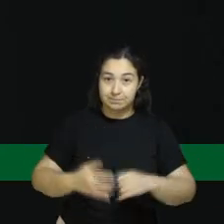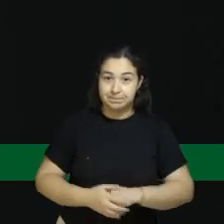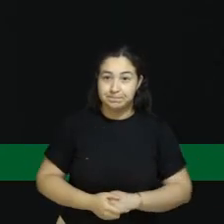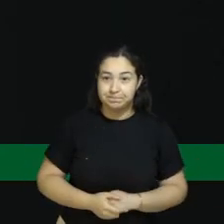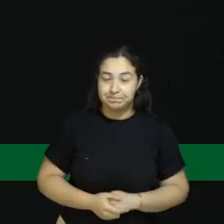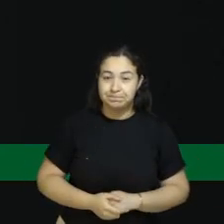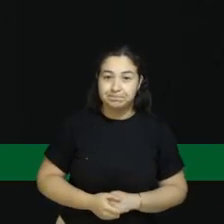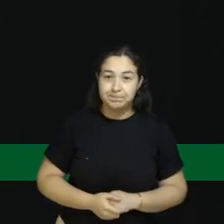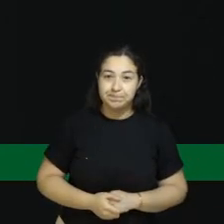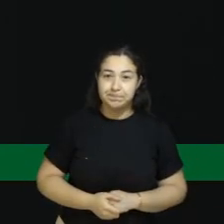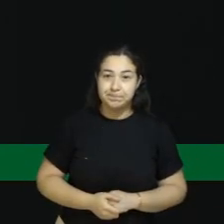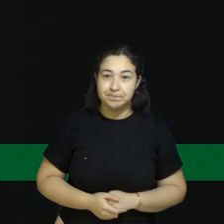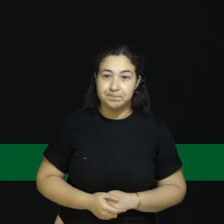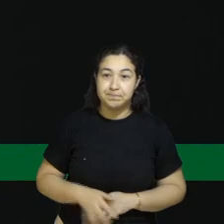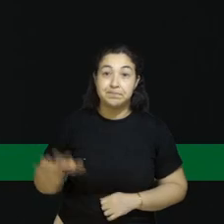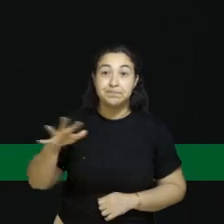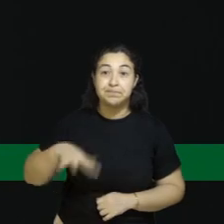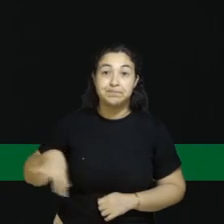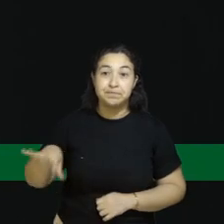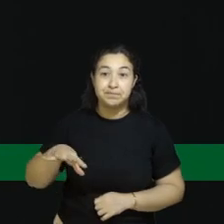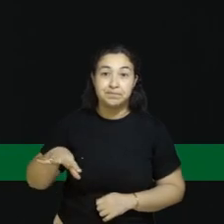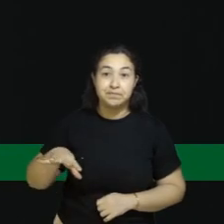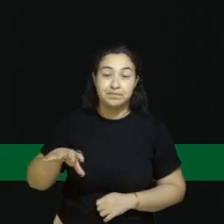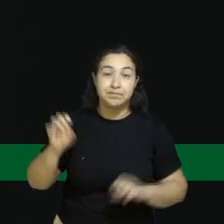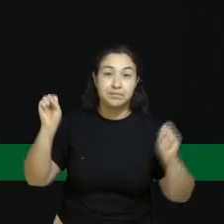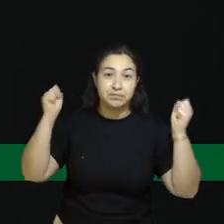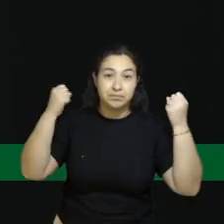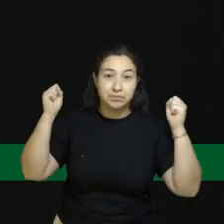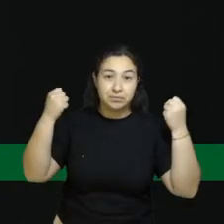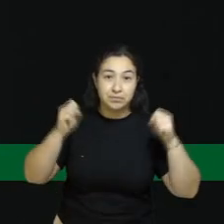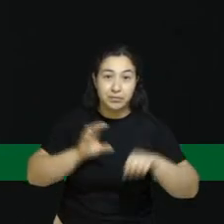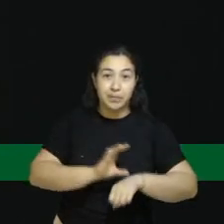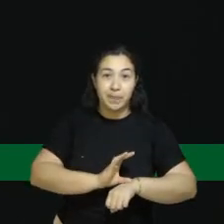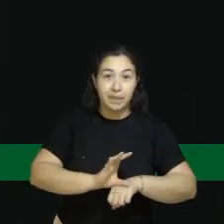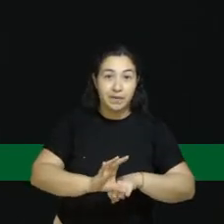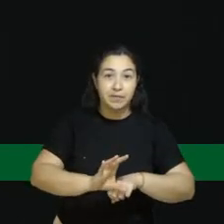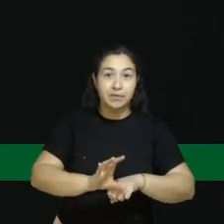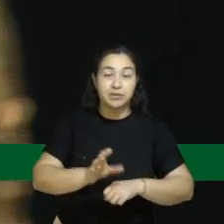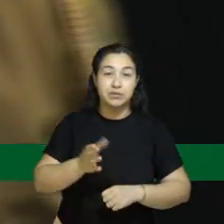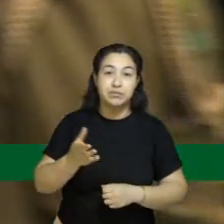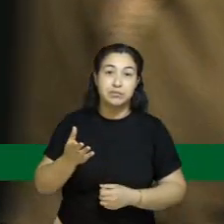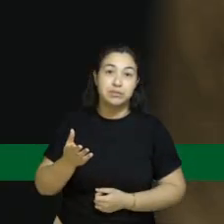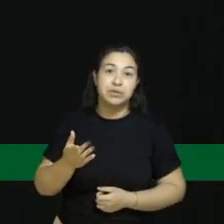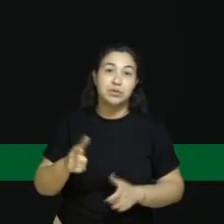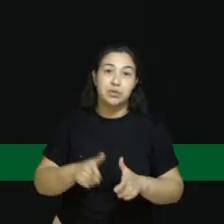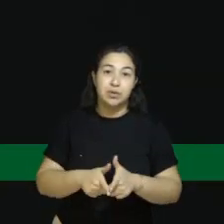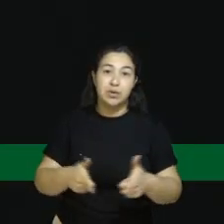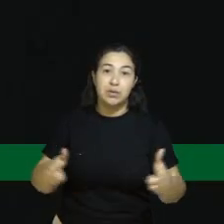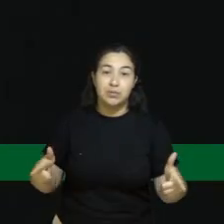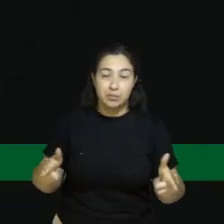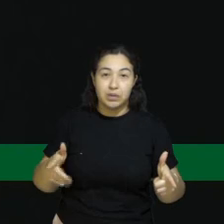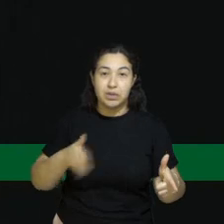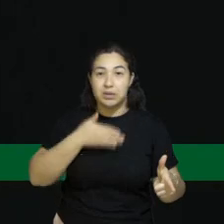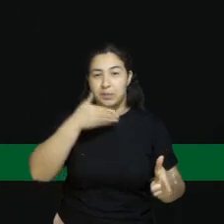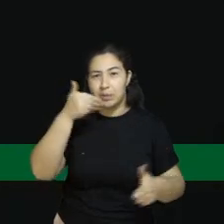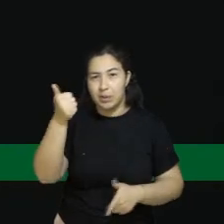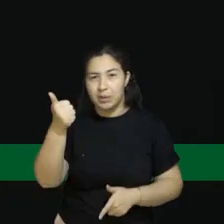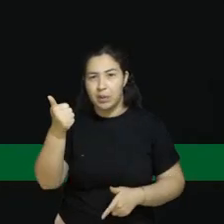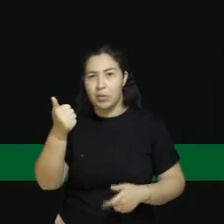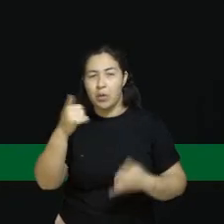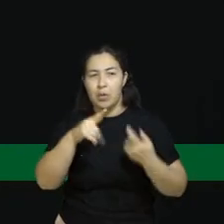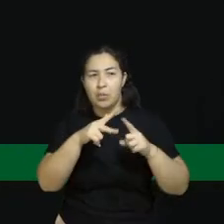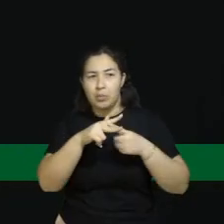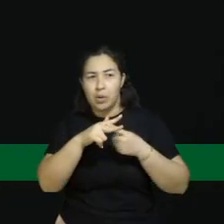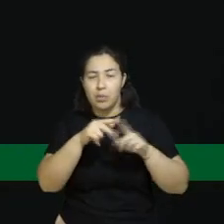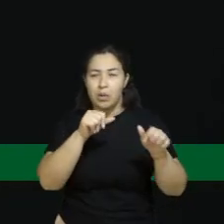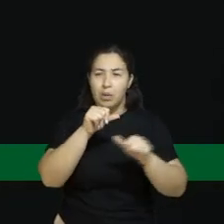então, da regional de Chapecó, né? Os investimentos de alimentadores, ampliação de rede, melhoria de rede, equipamentos especiais.